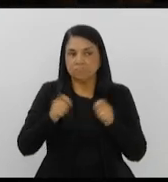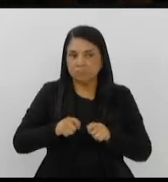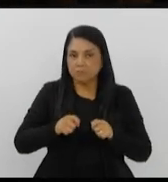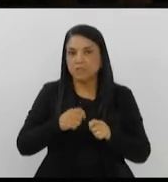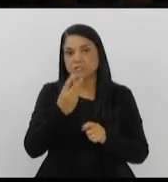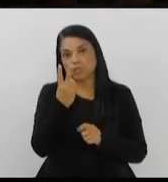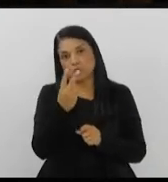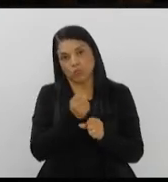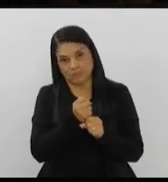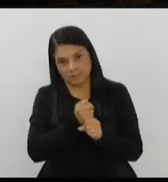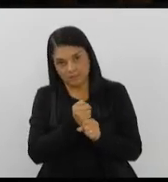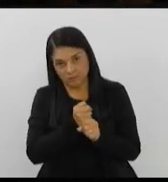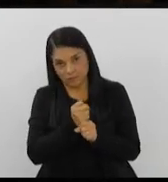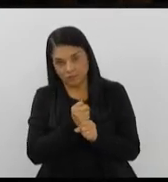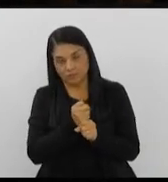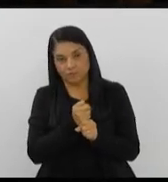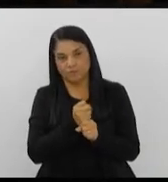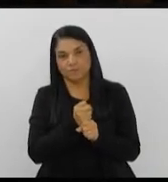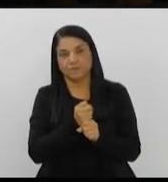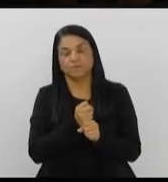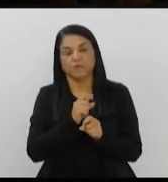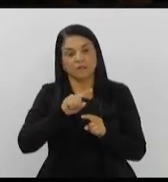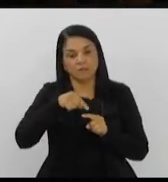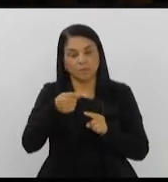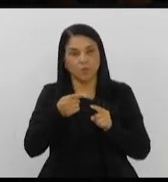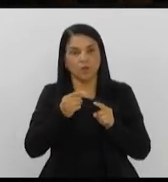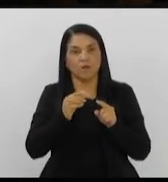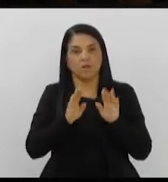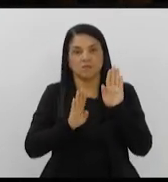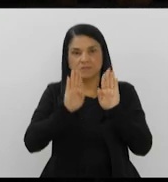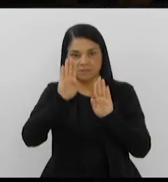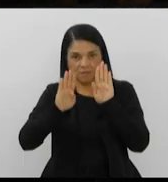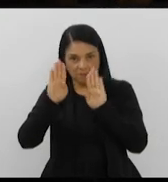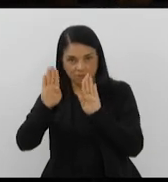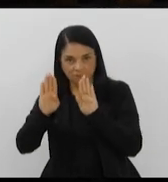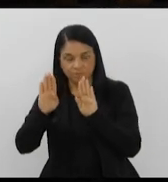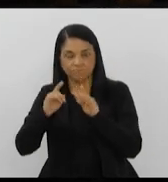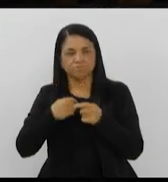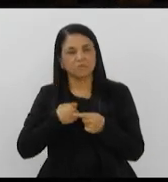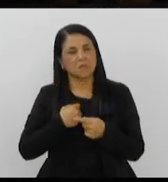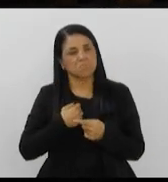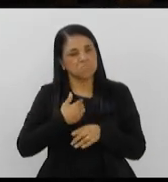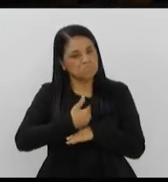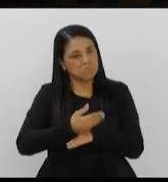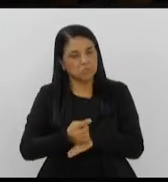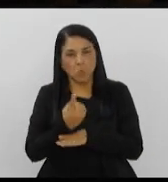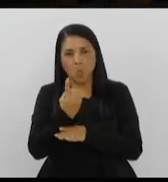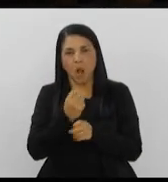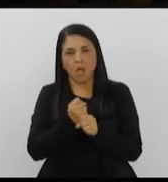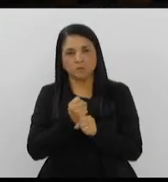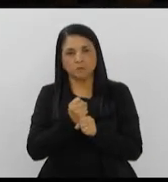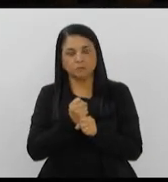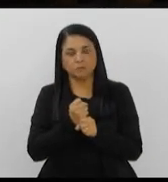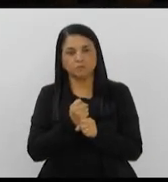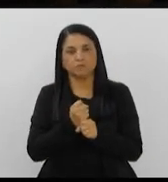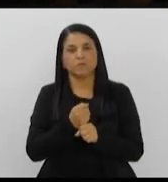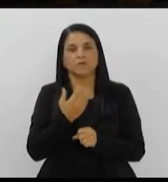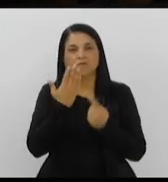para que se fizesse a licitação. Passou o primeiro ano, fevereiro de